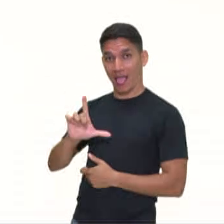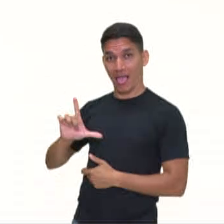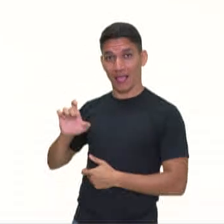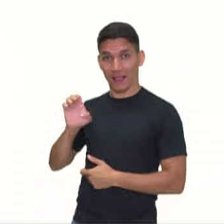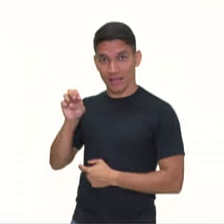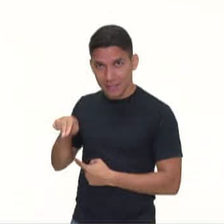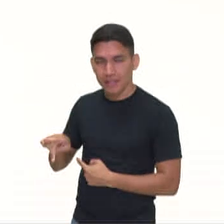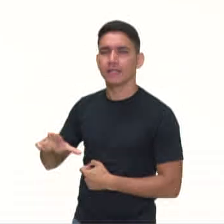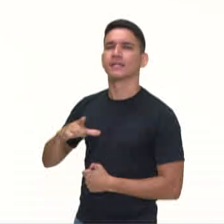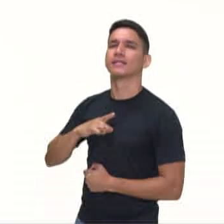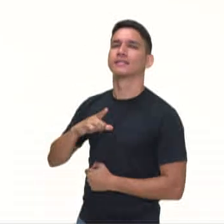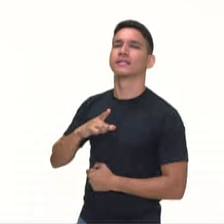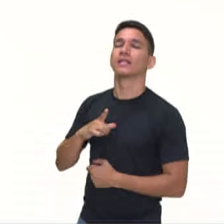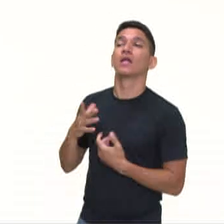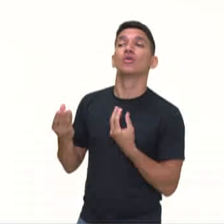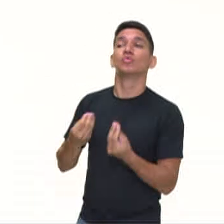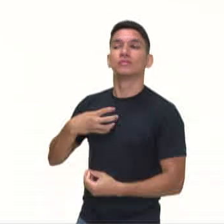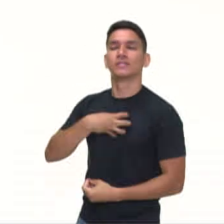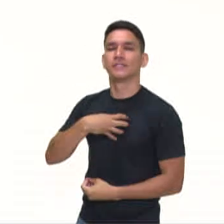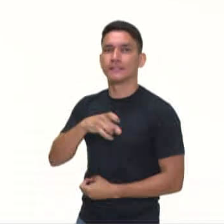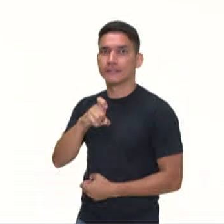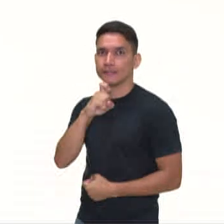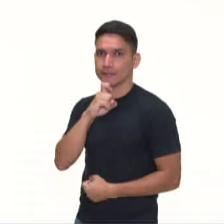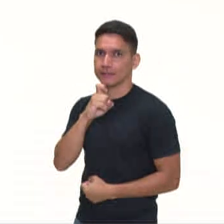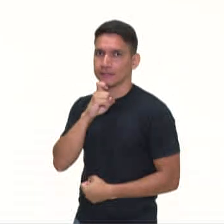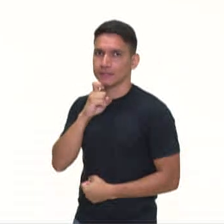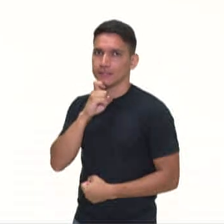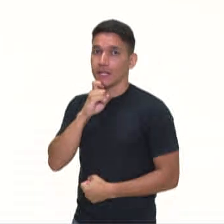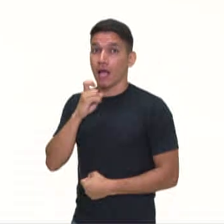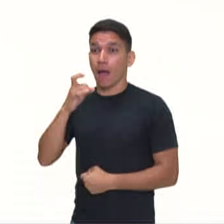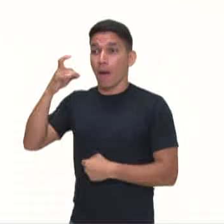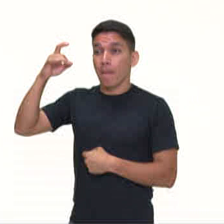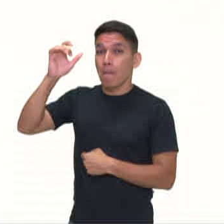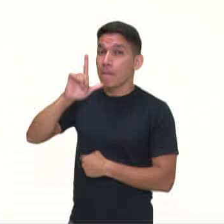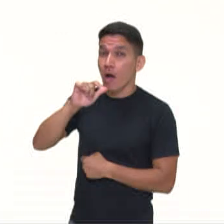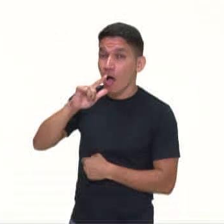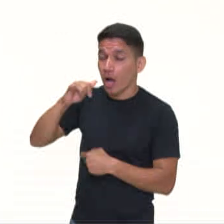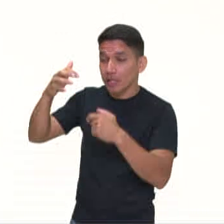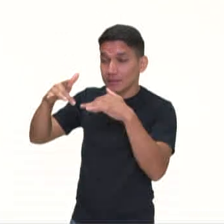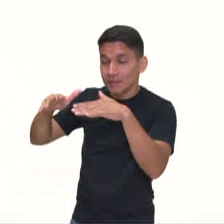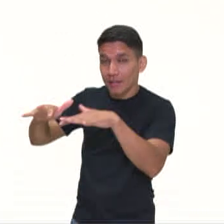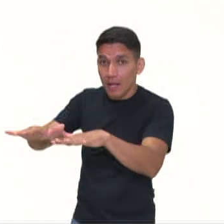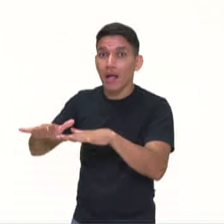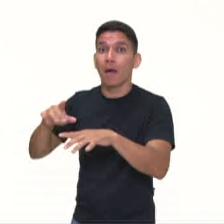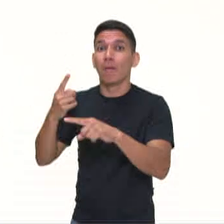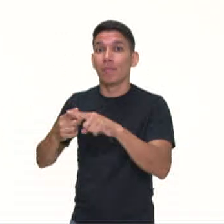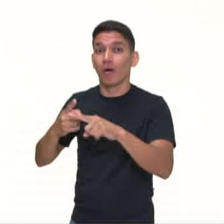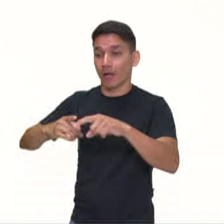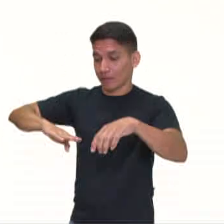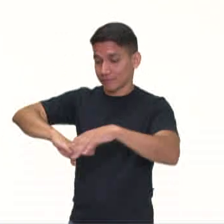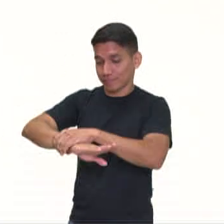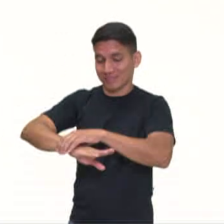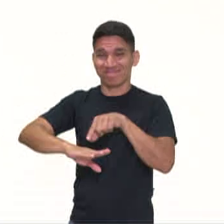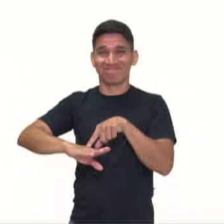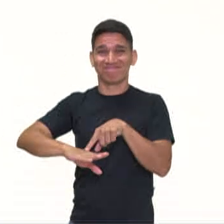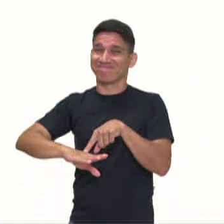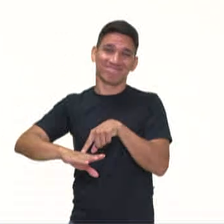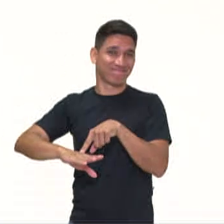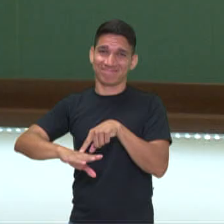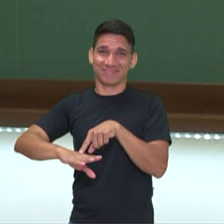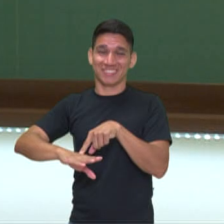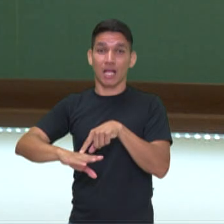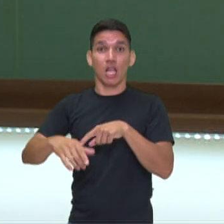get cold and wet. Por quê? Porque nós sabemos que ela está brincando na neve, mas sem as botas, está de tênis. Então, por essa